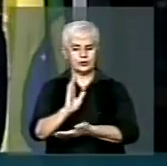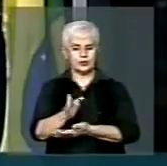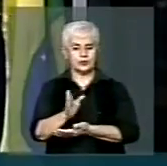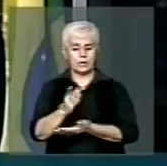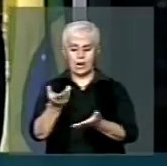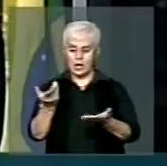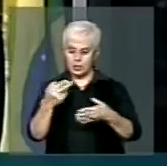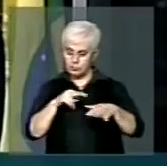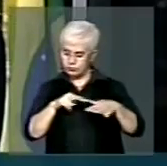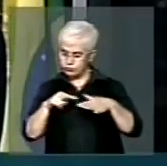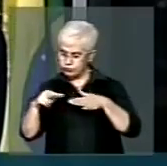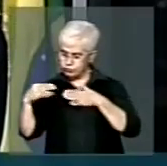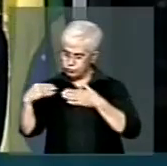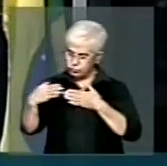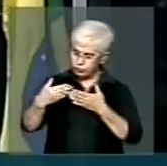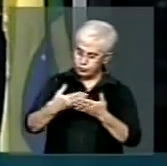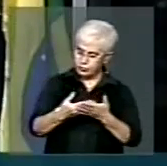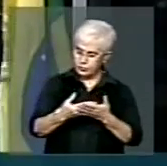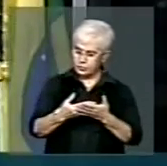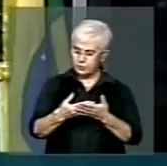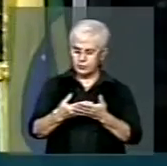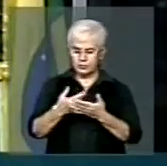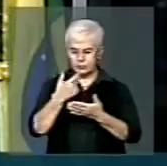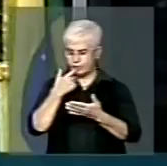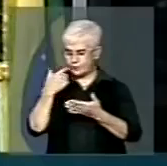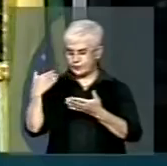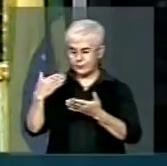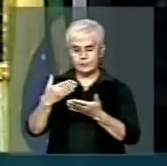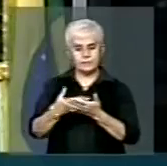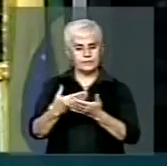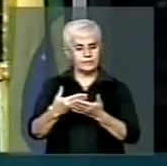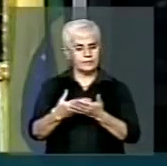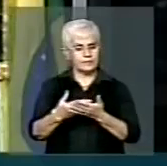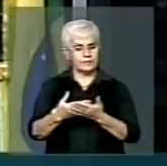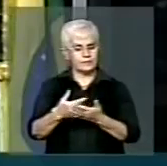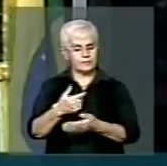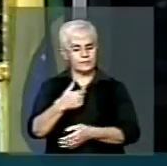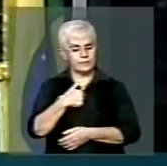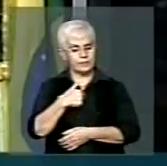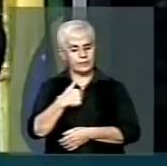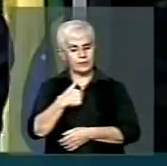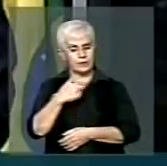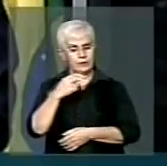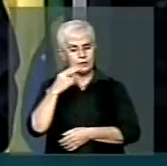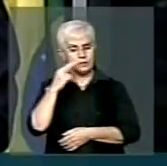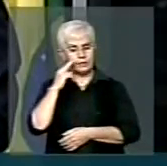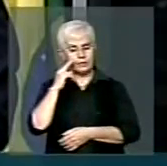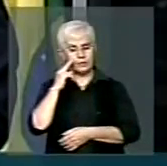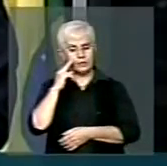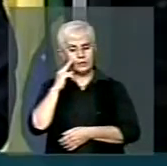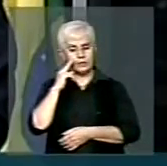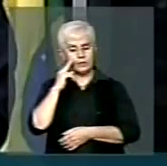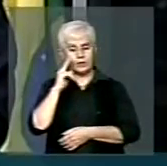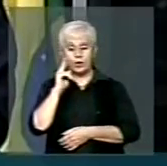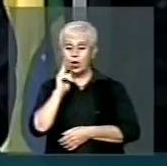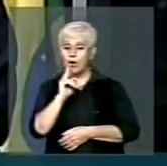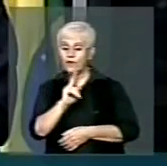numa situação absolutamente desconfortável, vi um pouco do